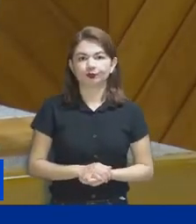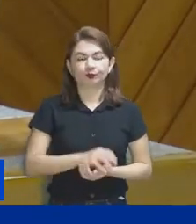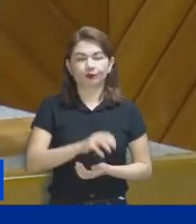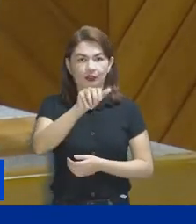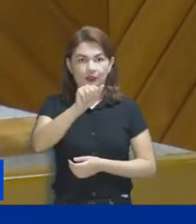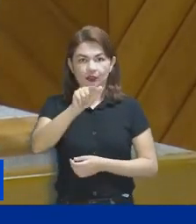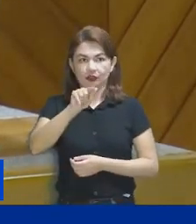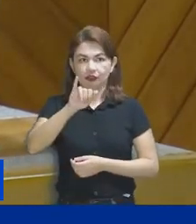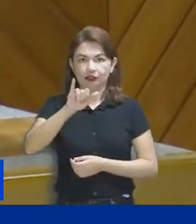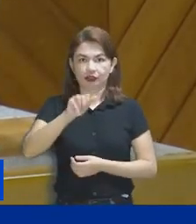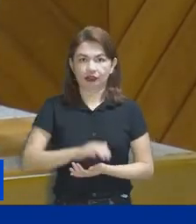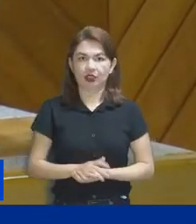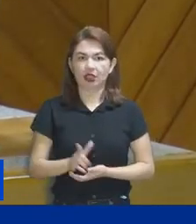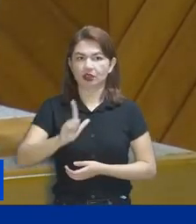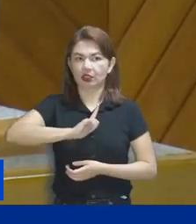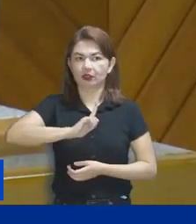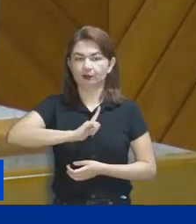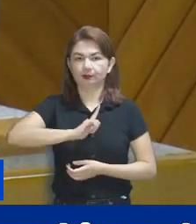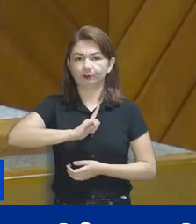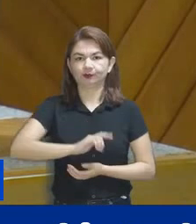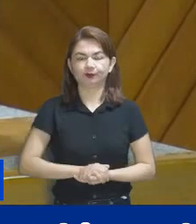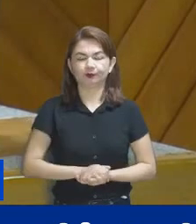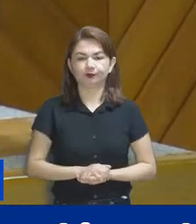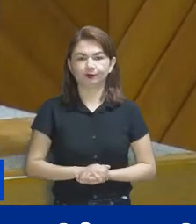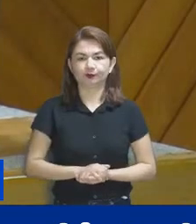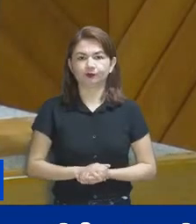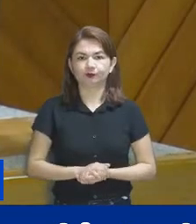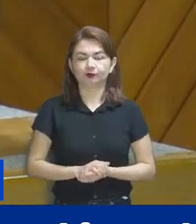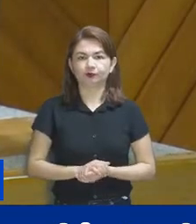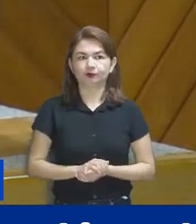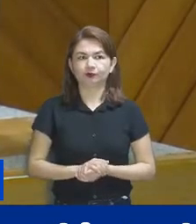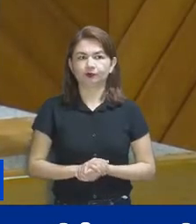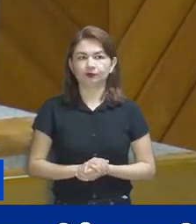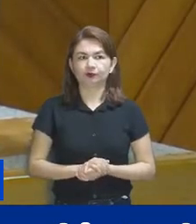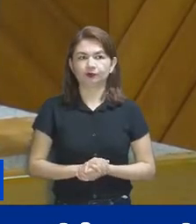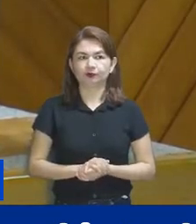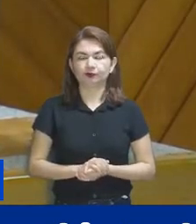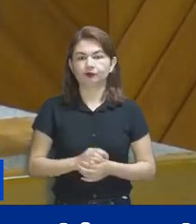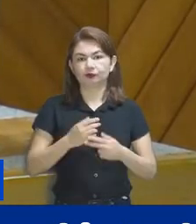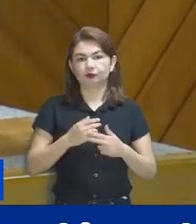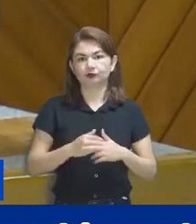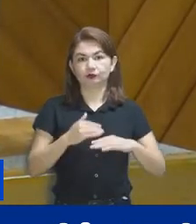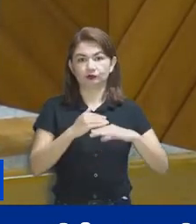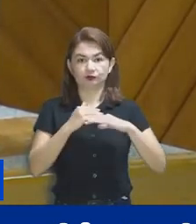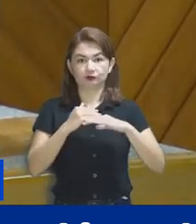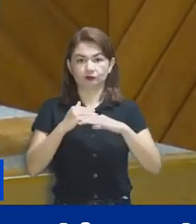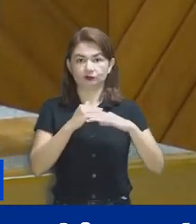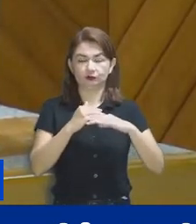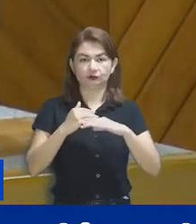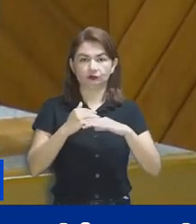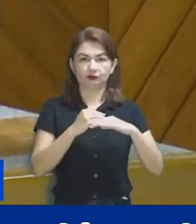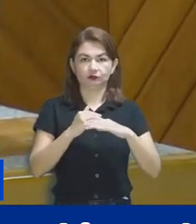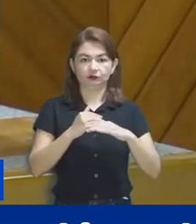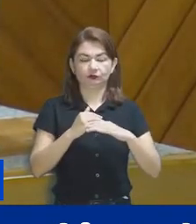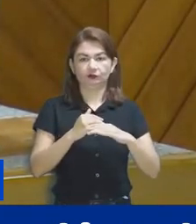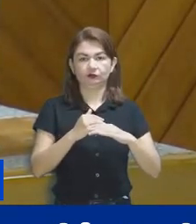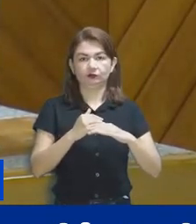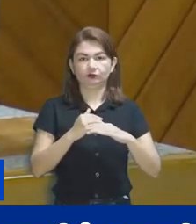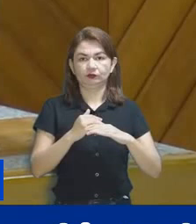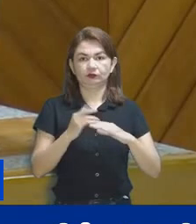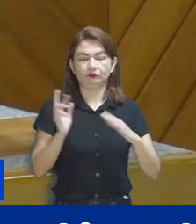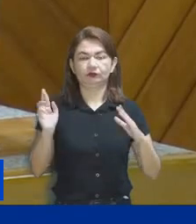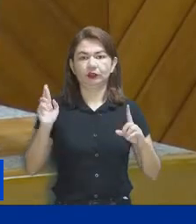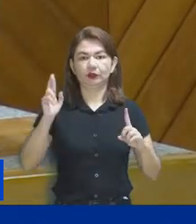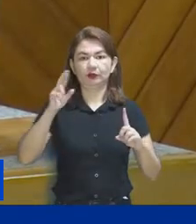AGE possui as mesmas partes, causa de pedido e pedidos da representação especial, e,